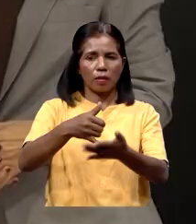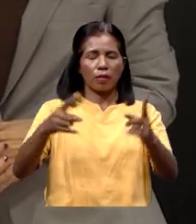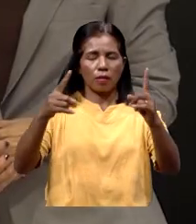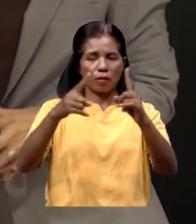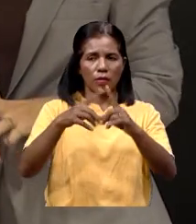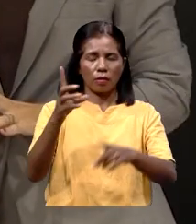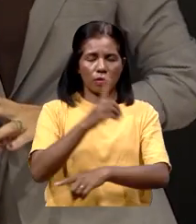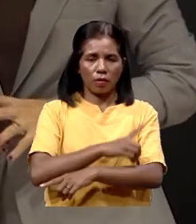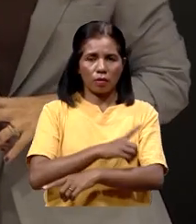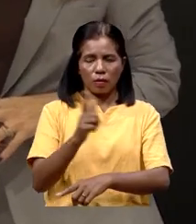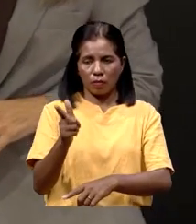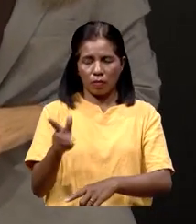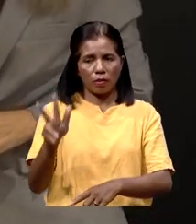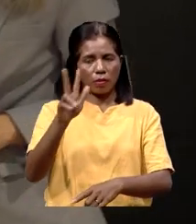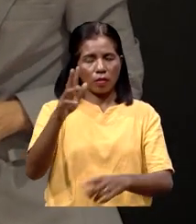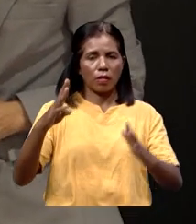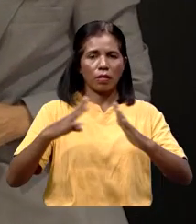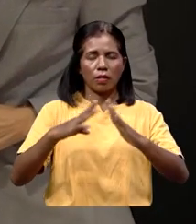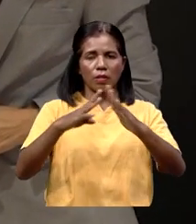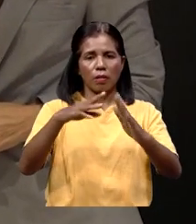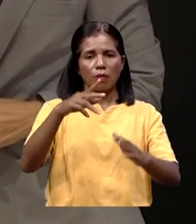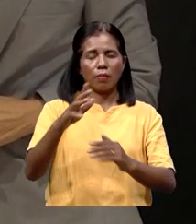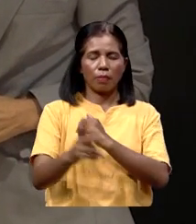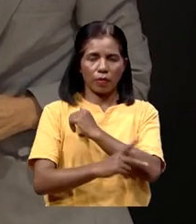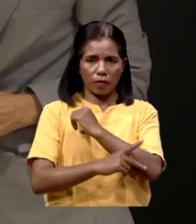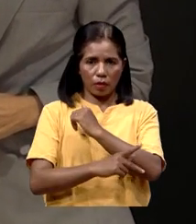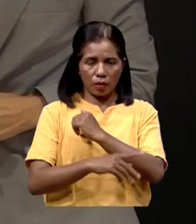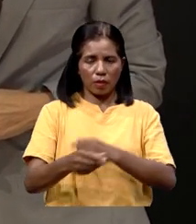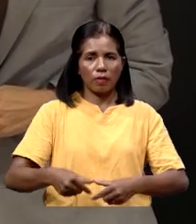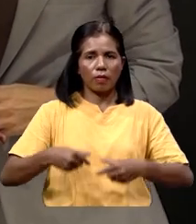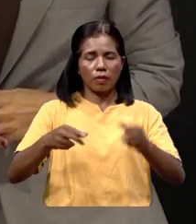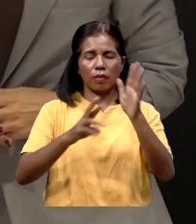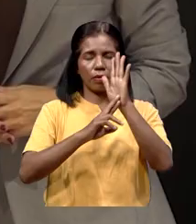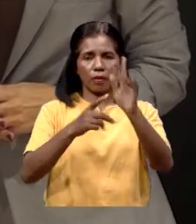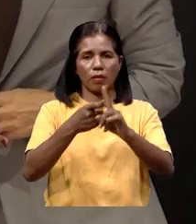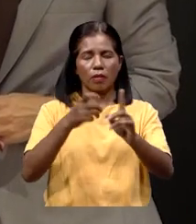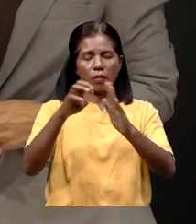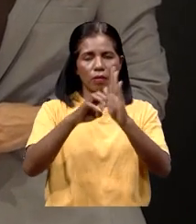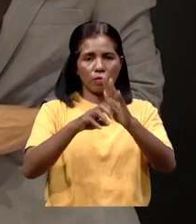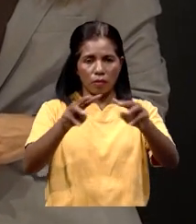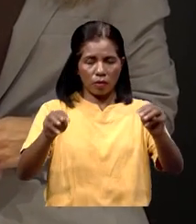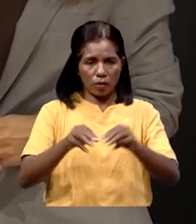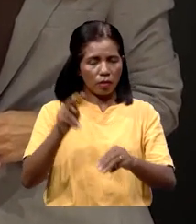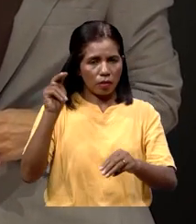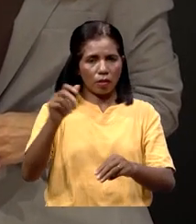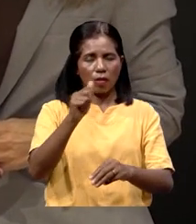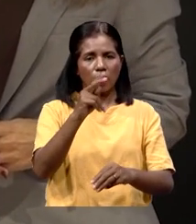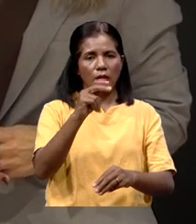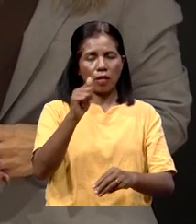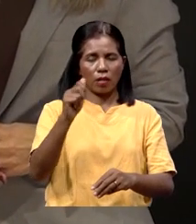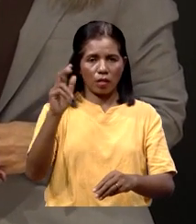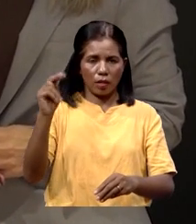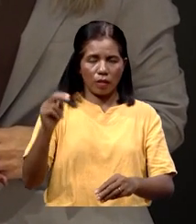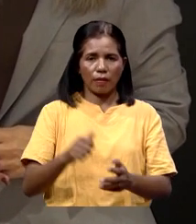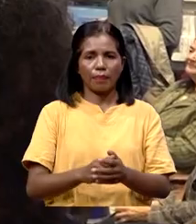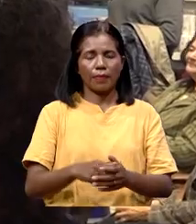Rio Ronaldo Santolo e a cidade de Porto, Portugal, na entrega do representante executivo municipal Nien, Ana Luísa Peleira.